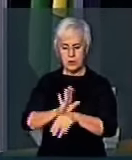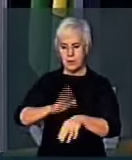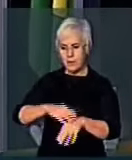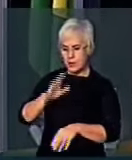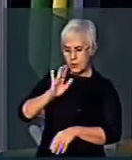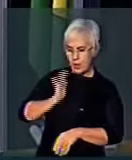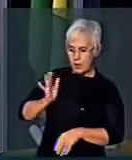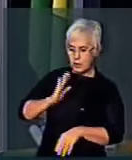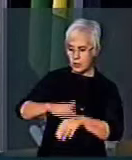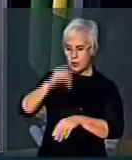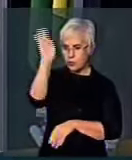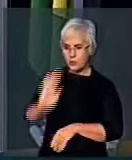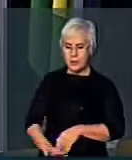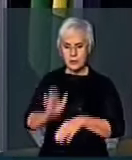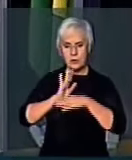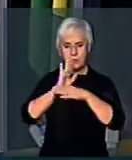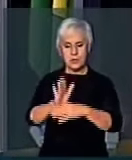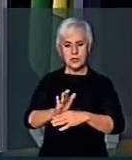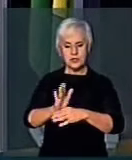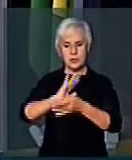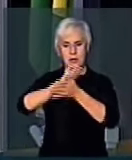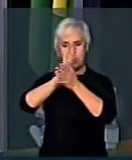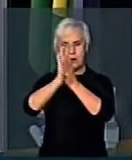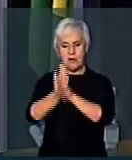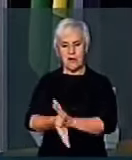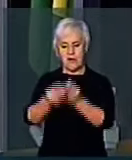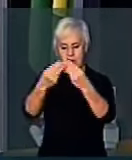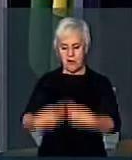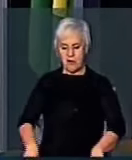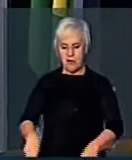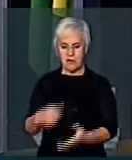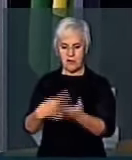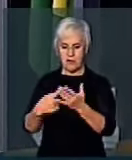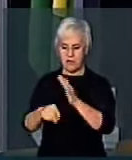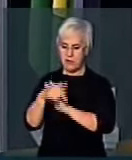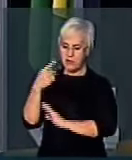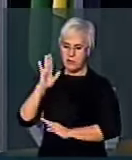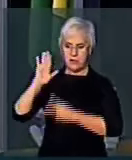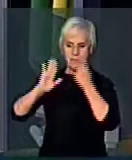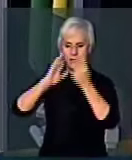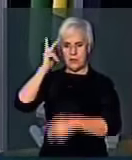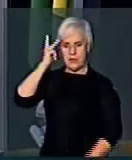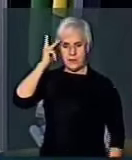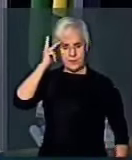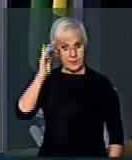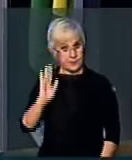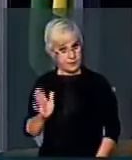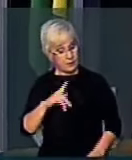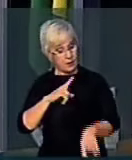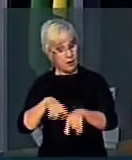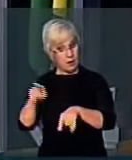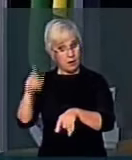rico do Brasil, para ajudar a fracassada campanha do seu candidato em São Paulo. Então percebeu-se